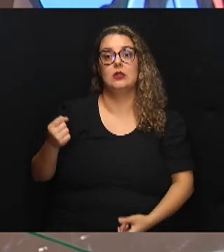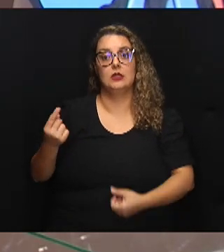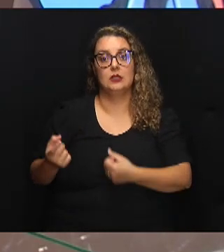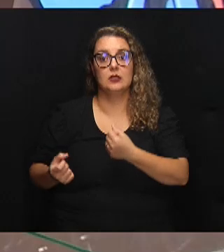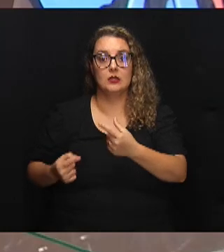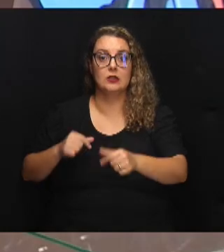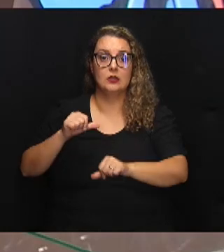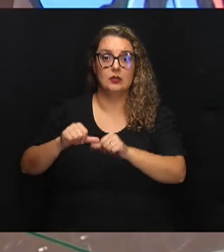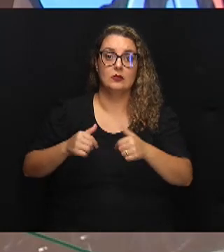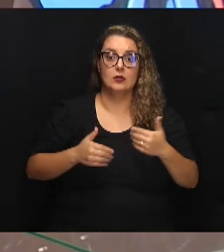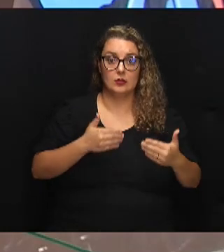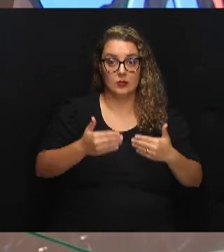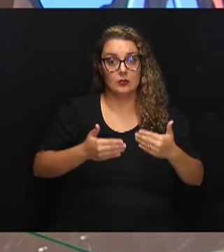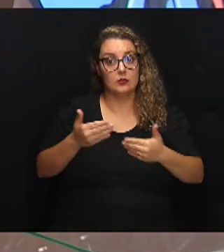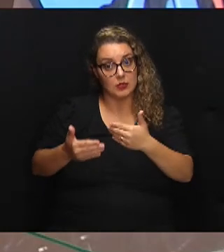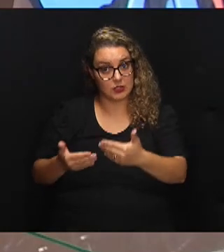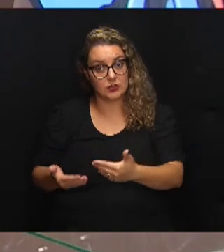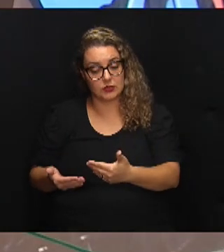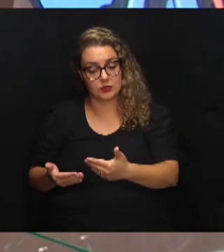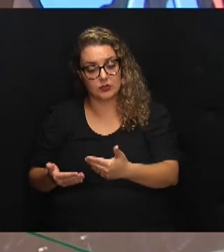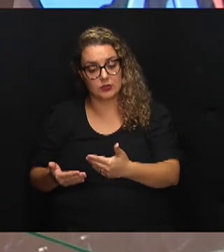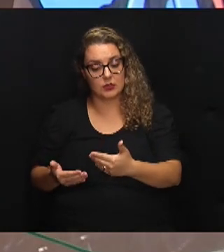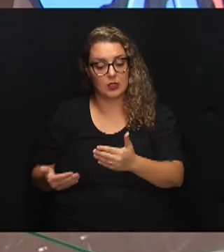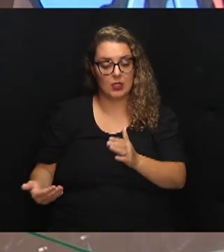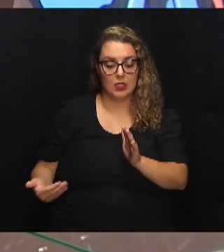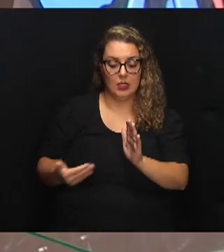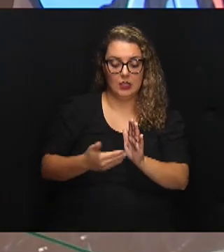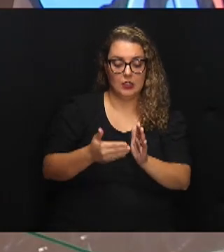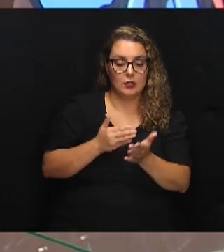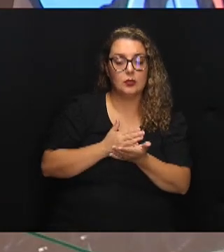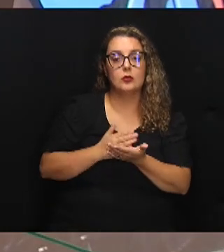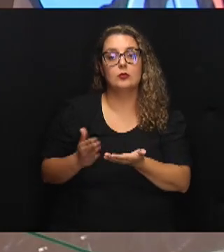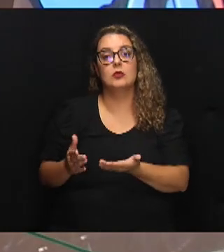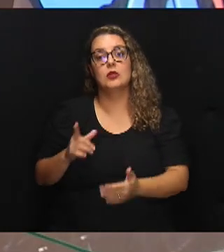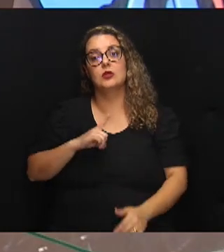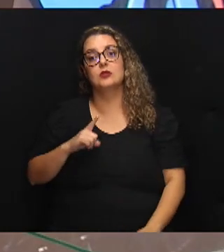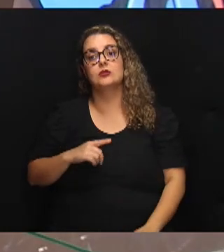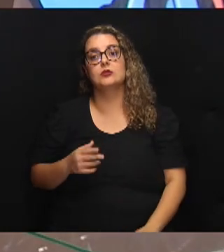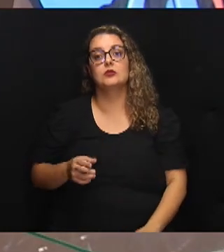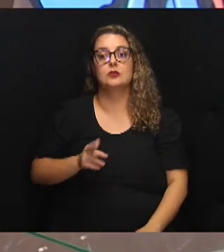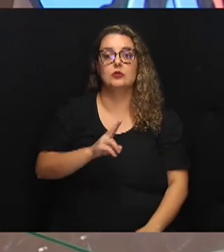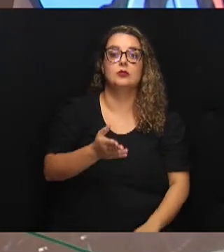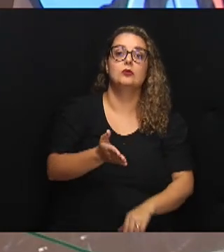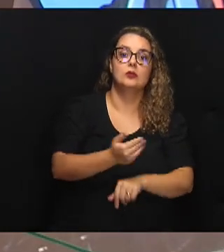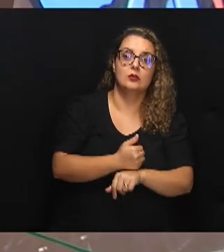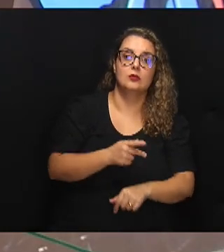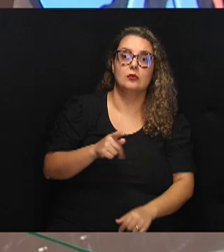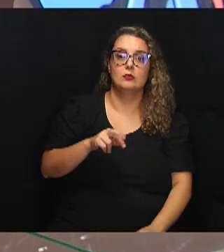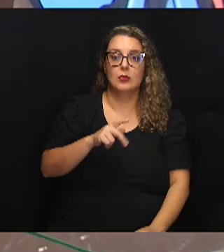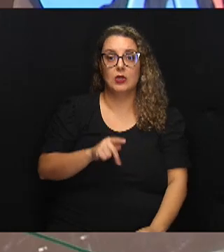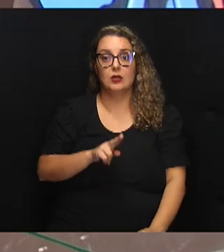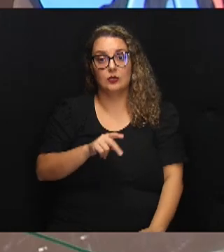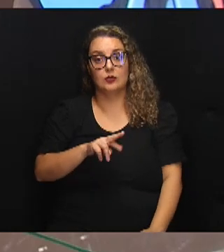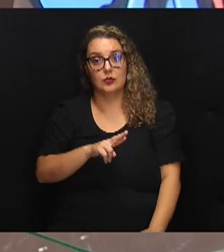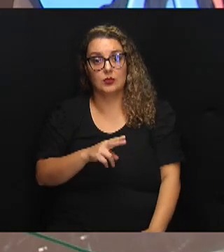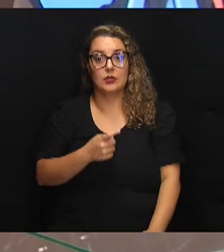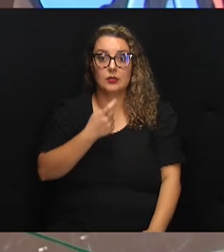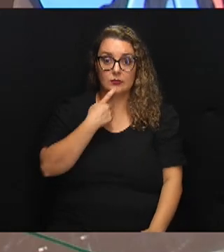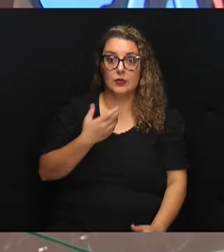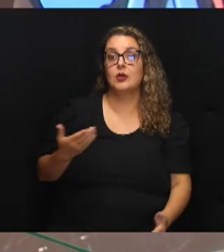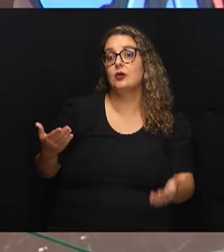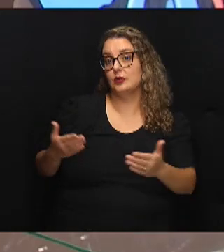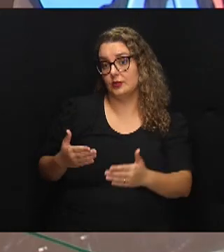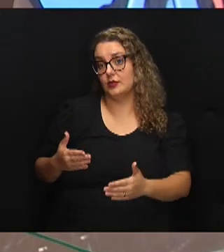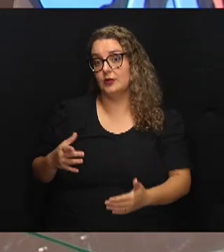aí durante a nossa trajetória. Até inicialmente tínhamos outro nome, chamávamos Parkour Campinas. E daí hoje